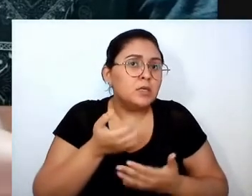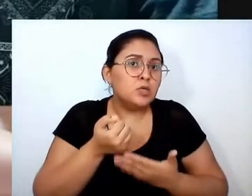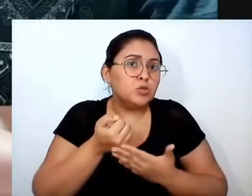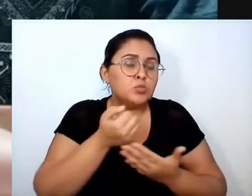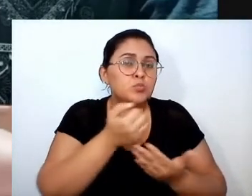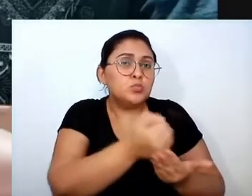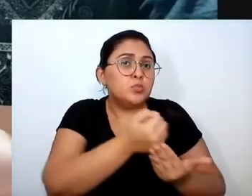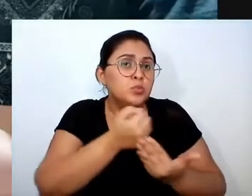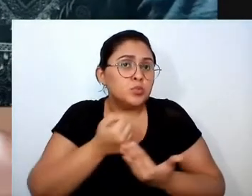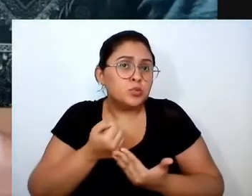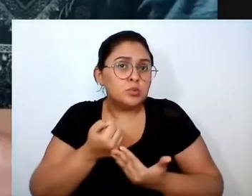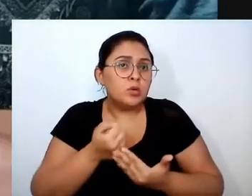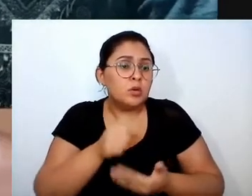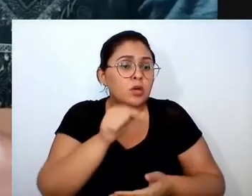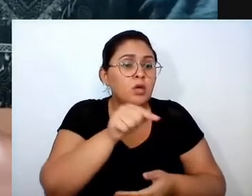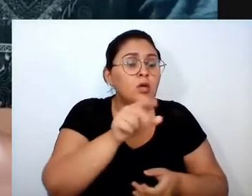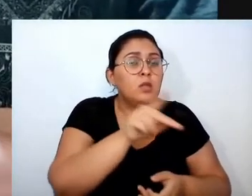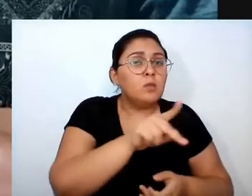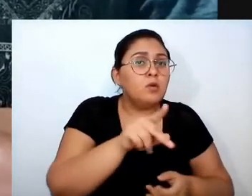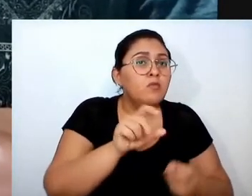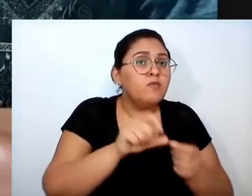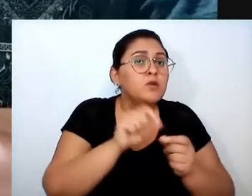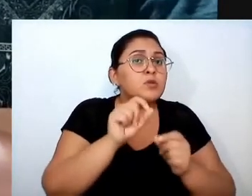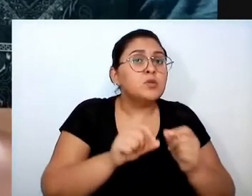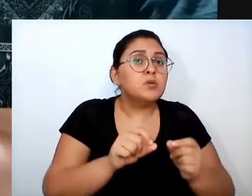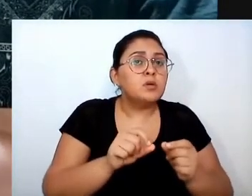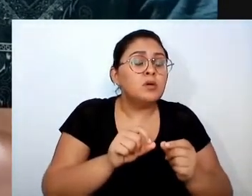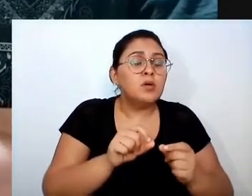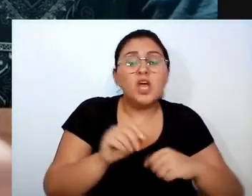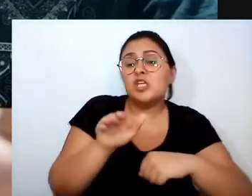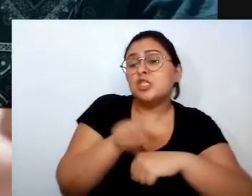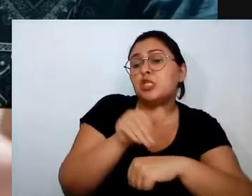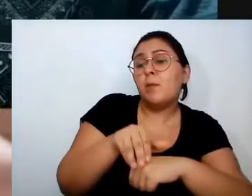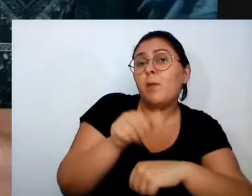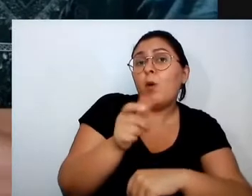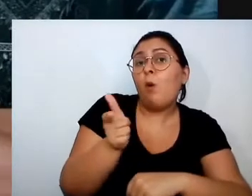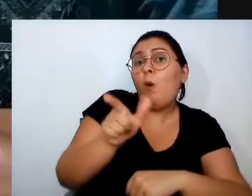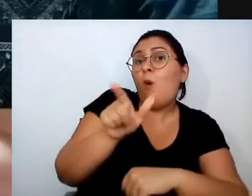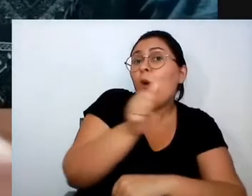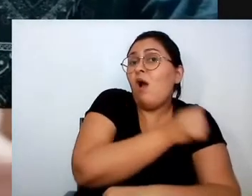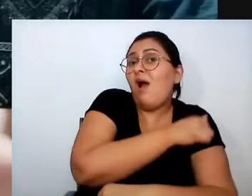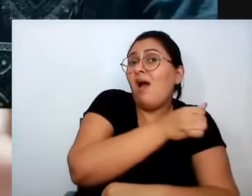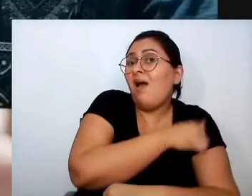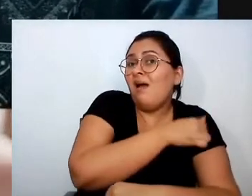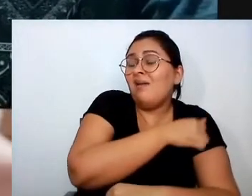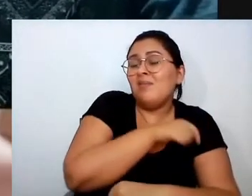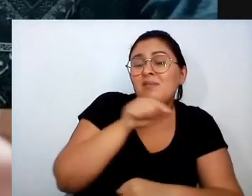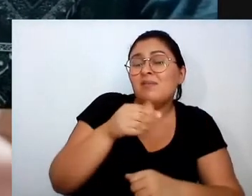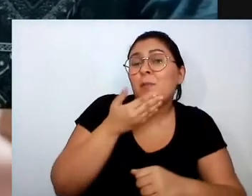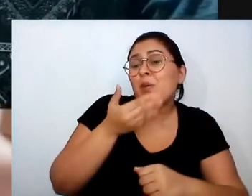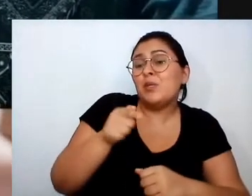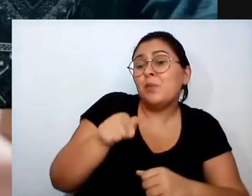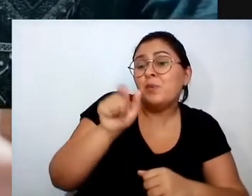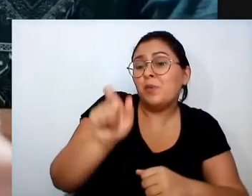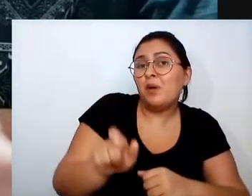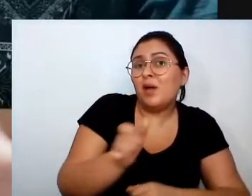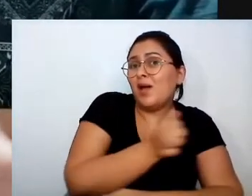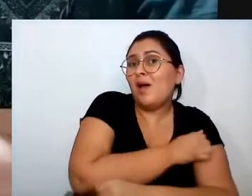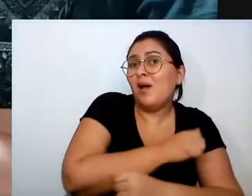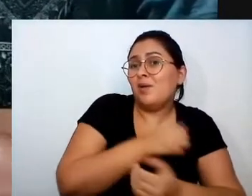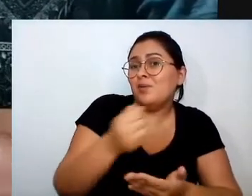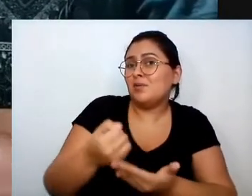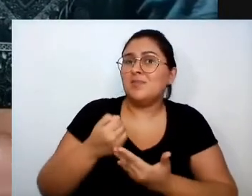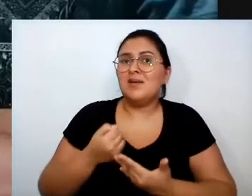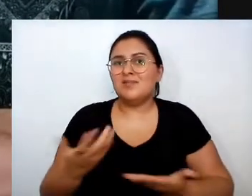né? Isso não é sim, ruim, mas faz com que ele não se interesse em auxiliar, né, a